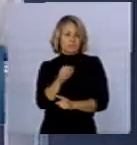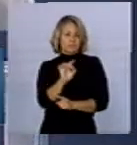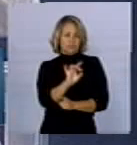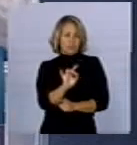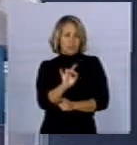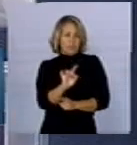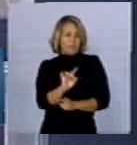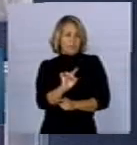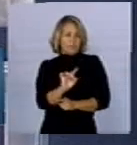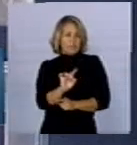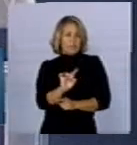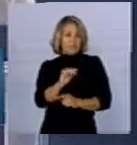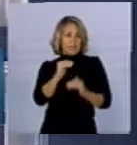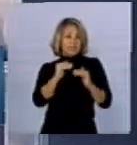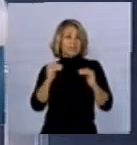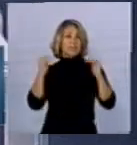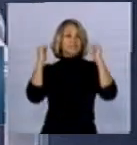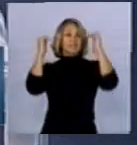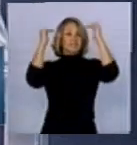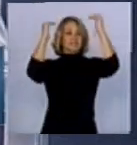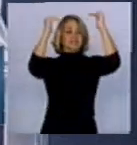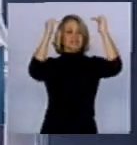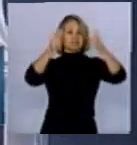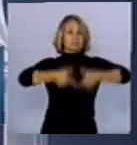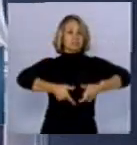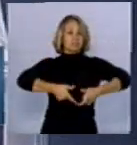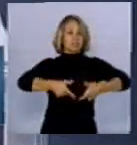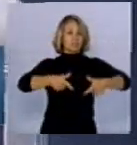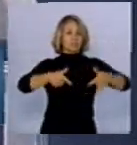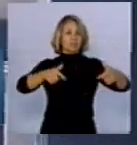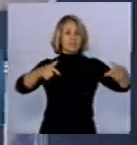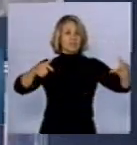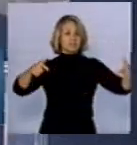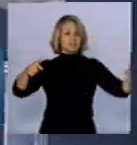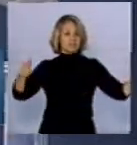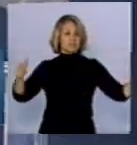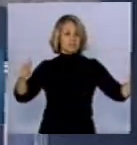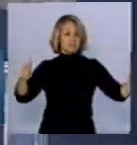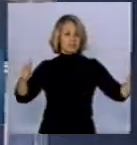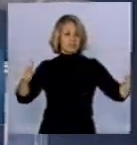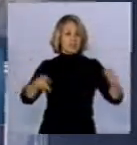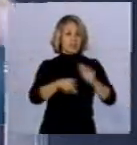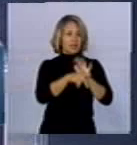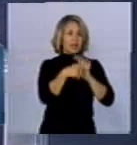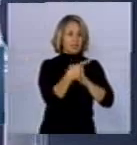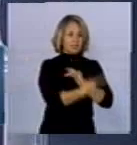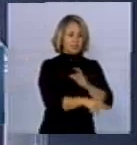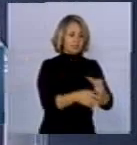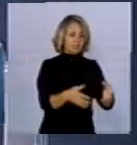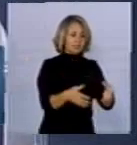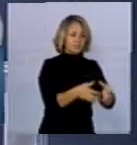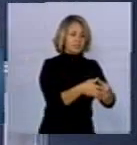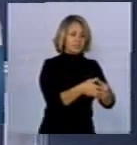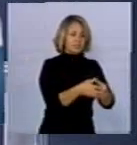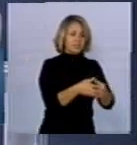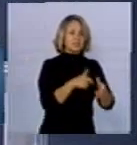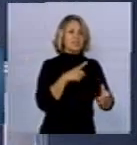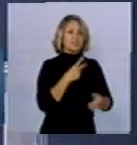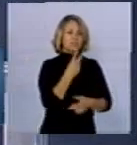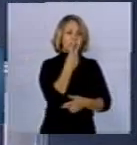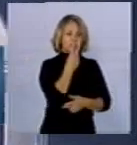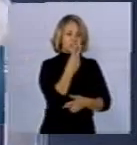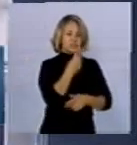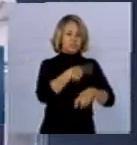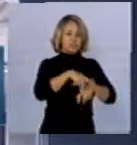e na testa na liderança desse crescimento isso é dados da praia se o enter House tem dois países